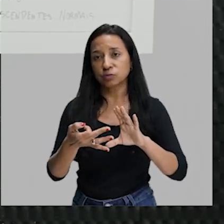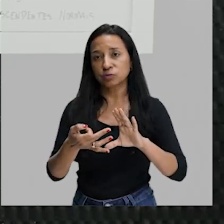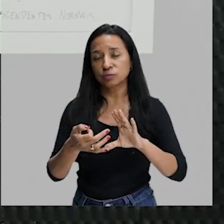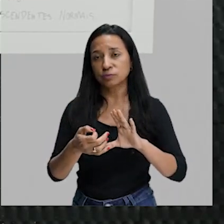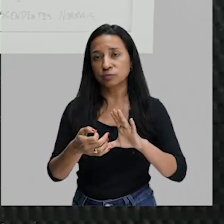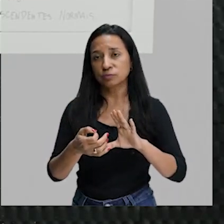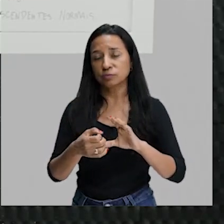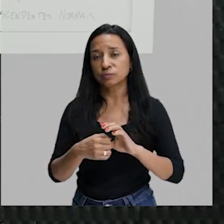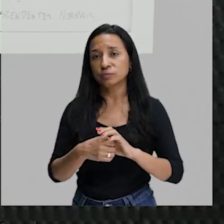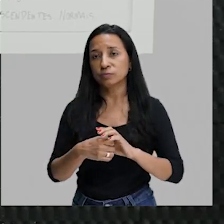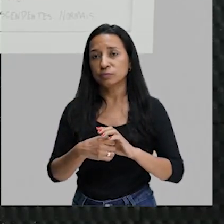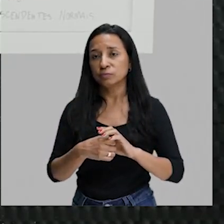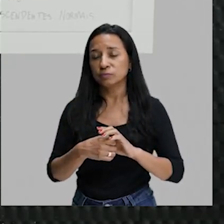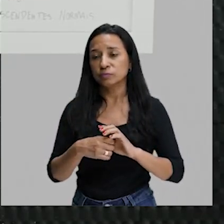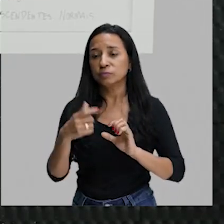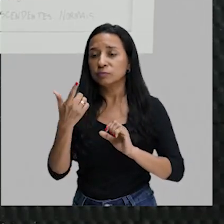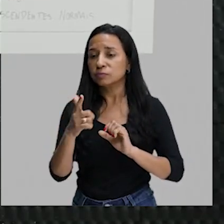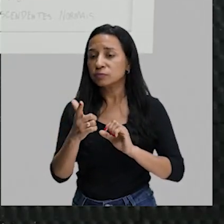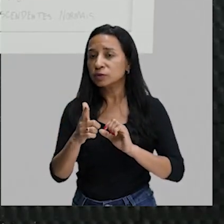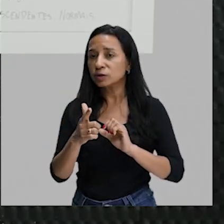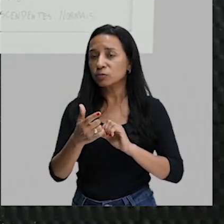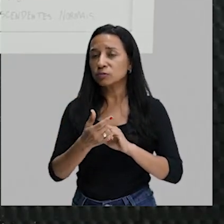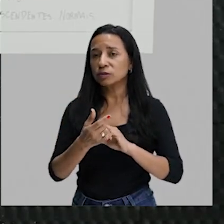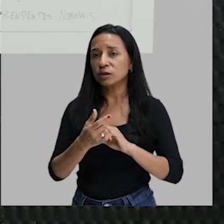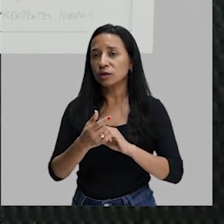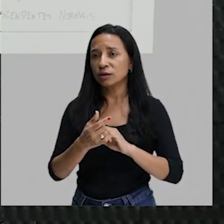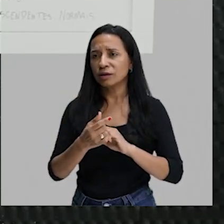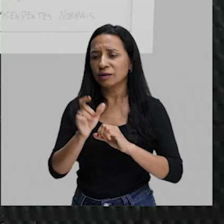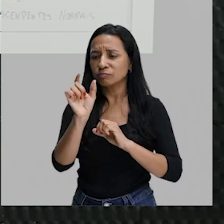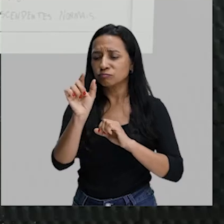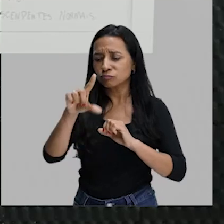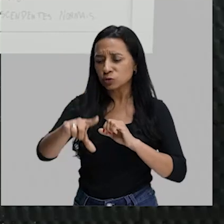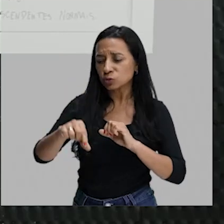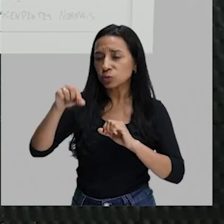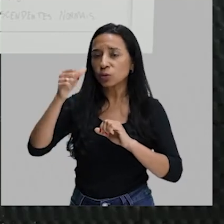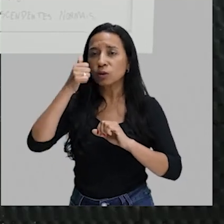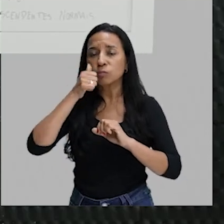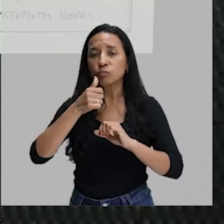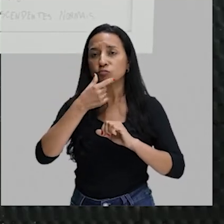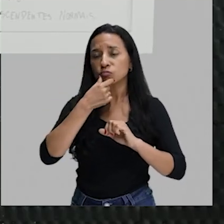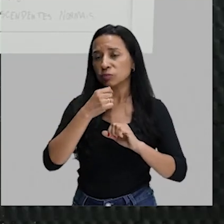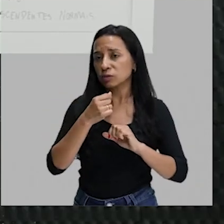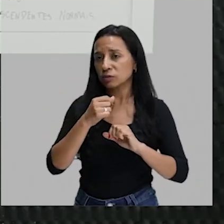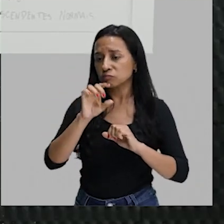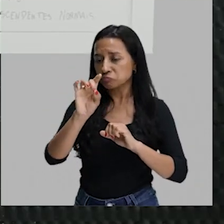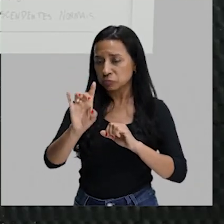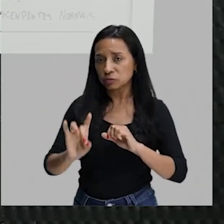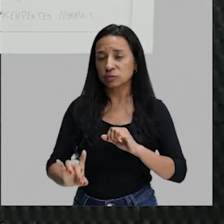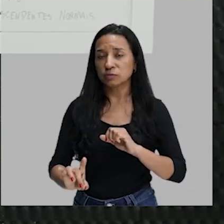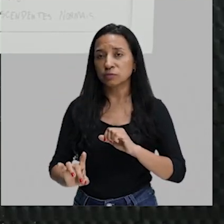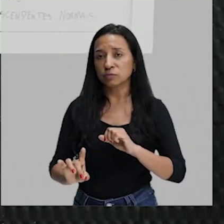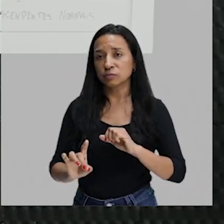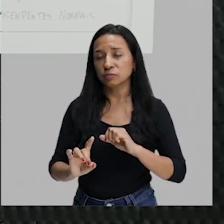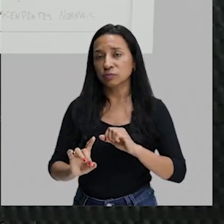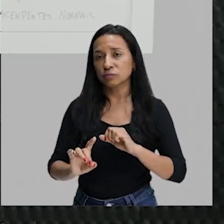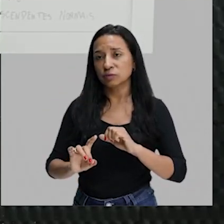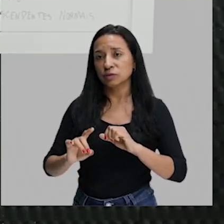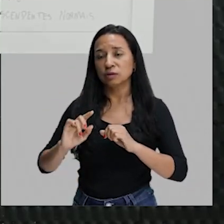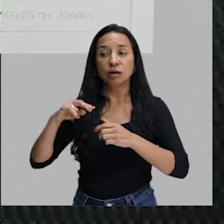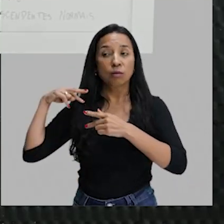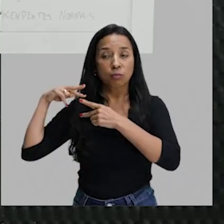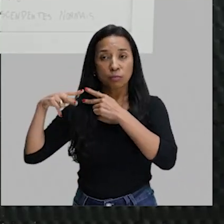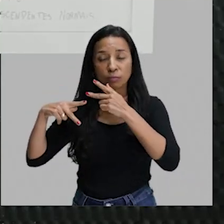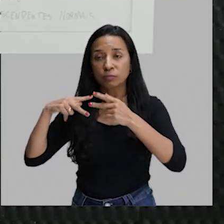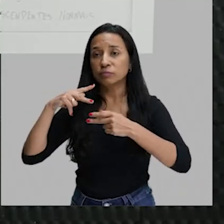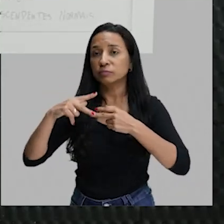não está dando prioridade a um sexo em específico. Então, nesse caso, é uma herança, essa